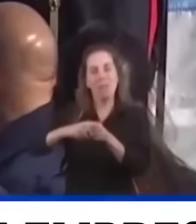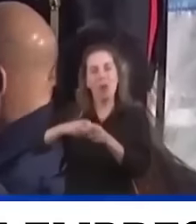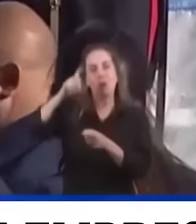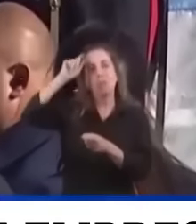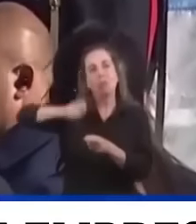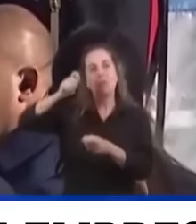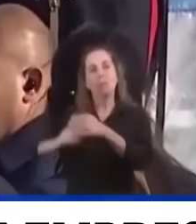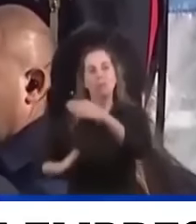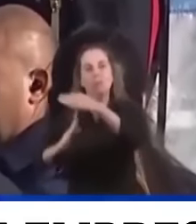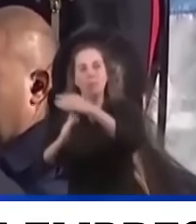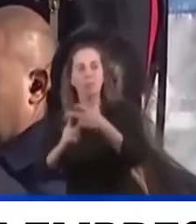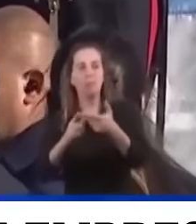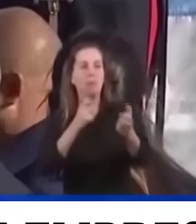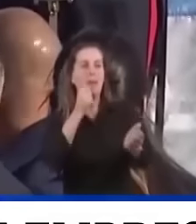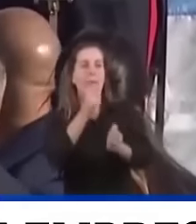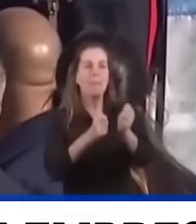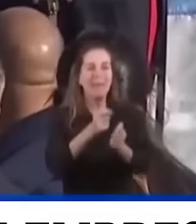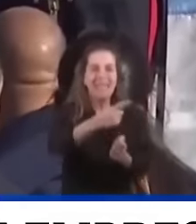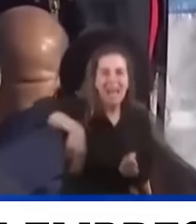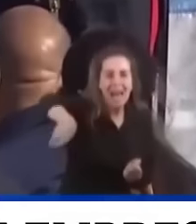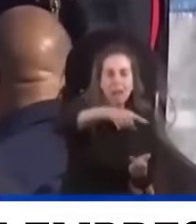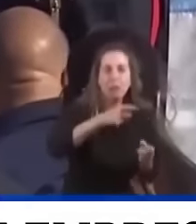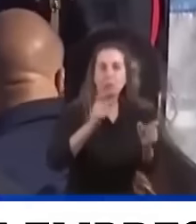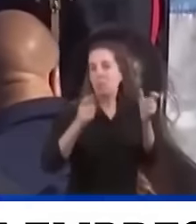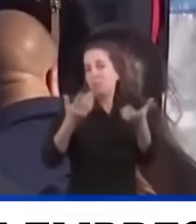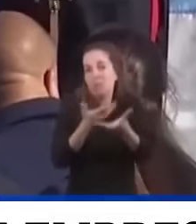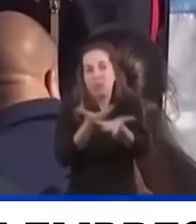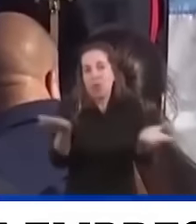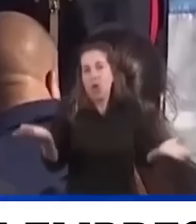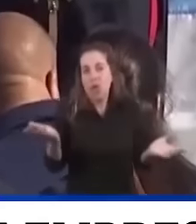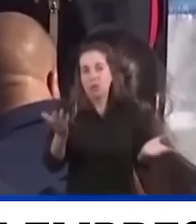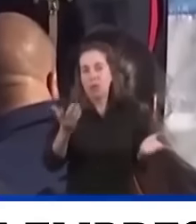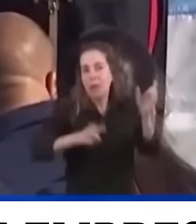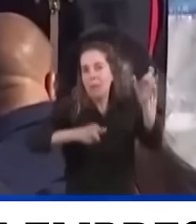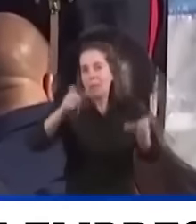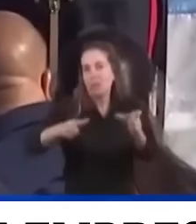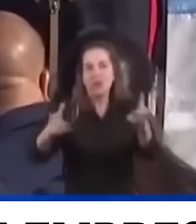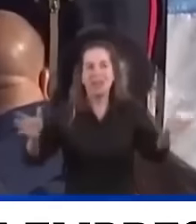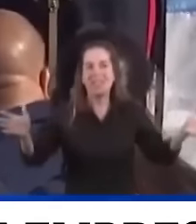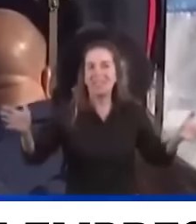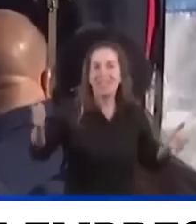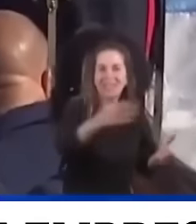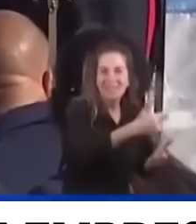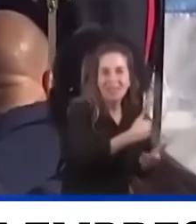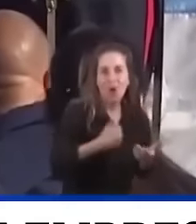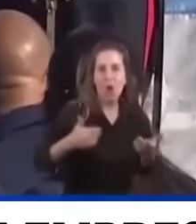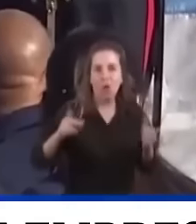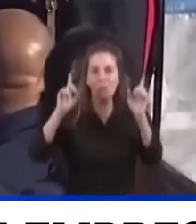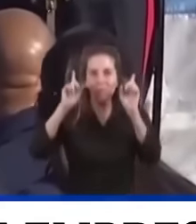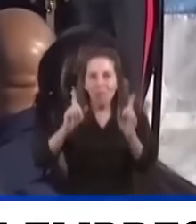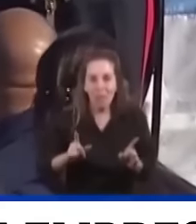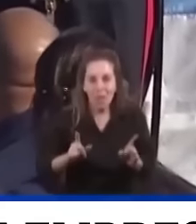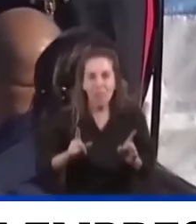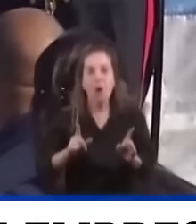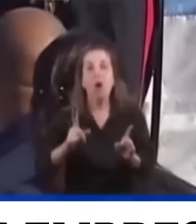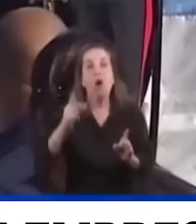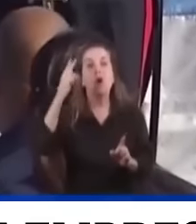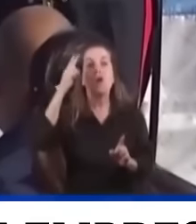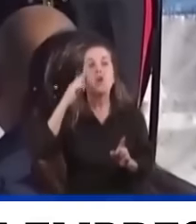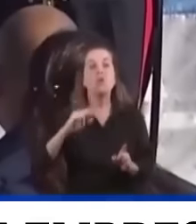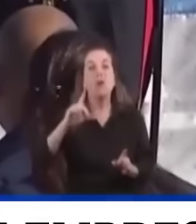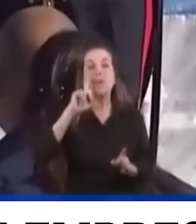a prioridade de Javier Milei nessa visita vai ser o encontro justamente com o governador e com os empresários de Santa Catarina,